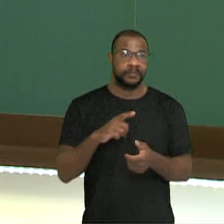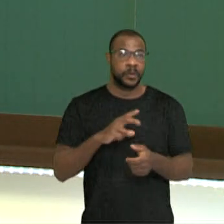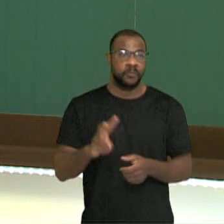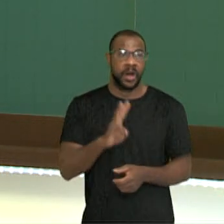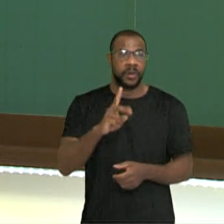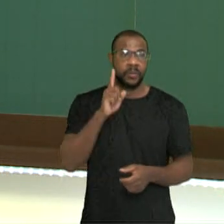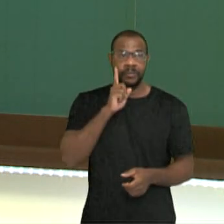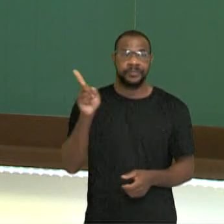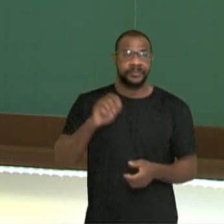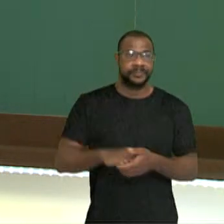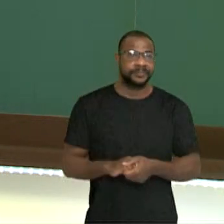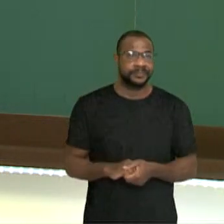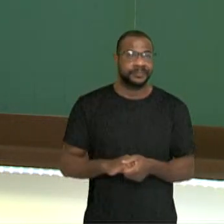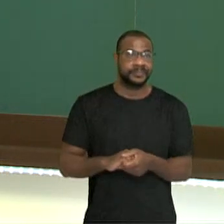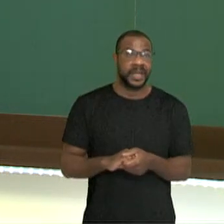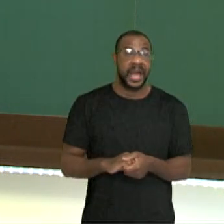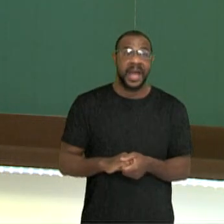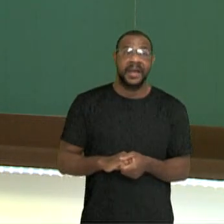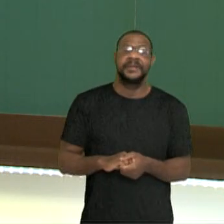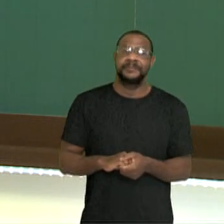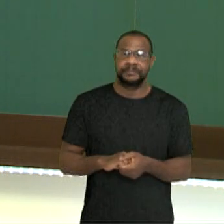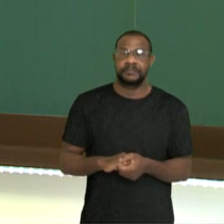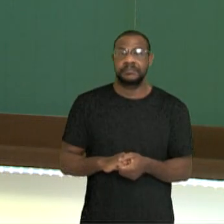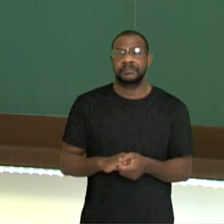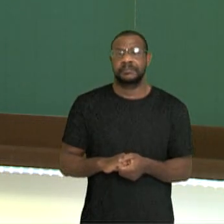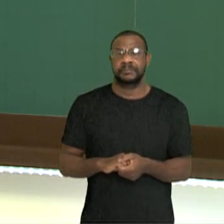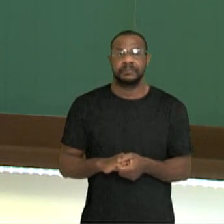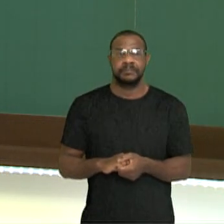ele vai retirar, a Isabelle vai retirar R$